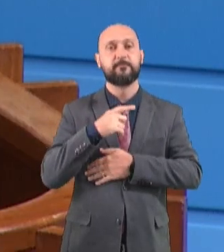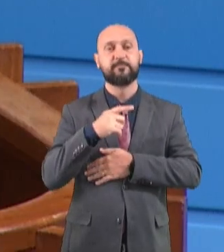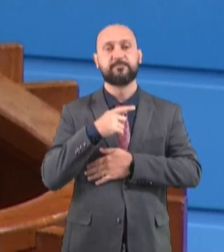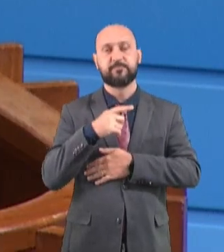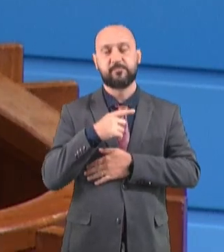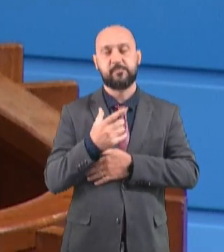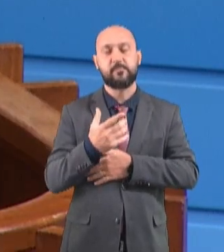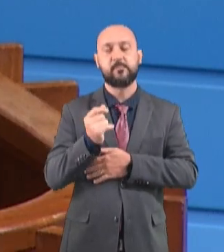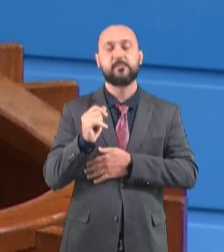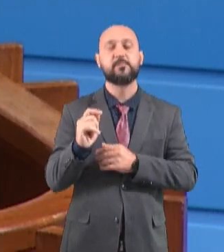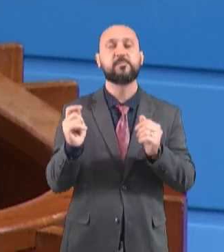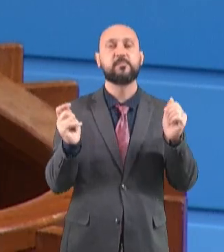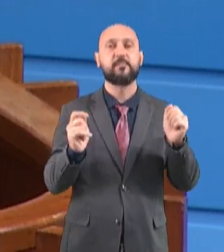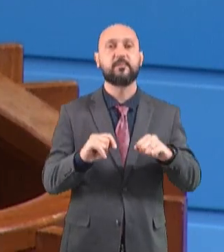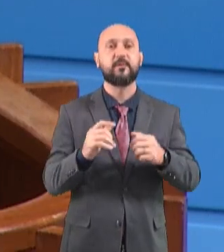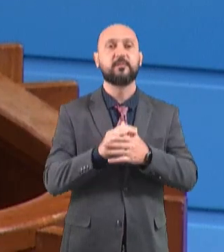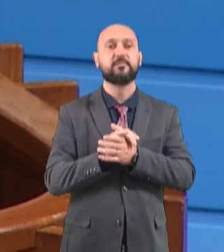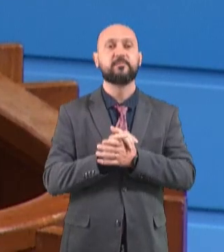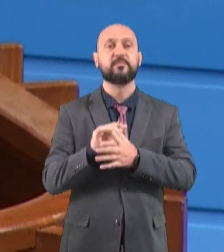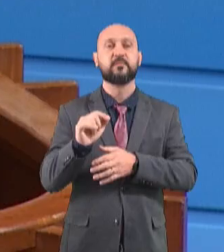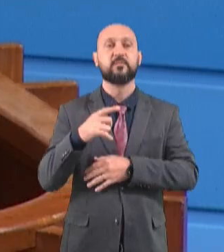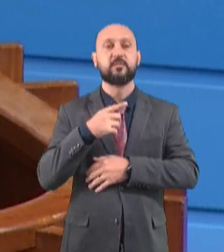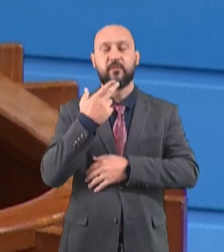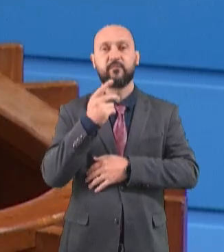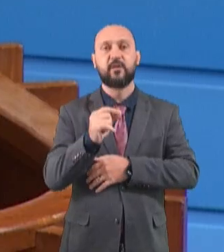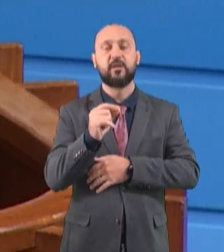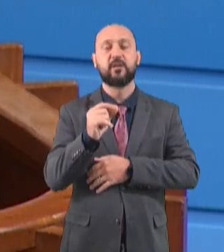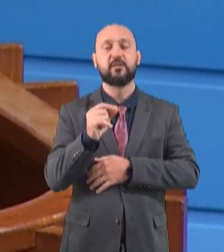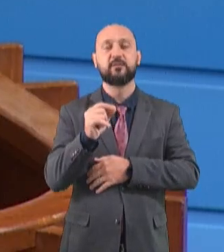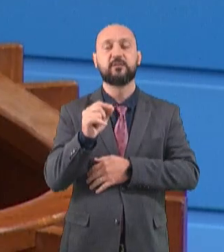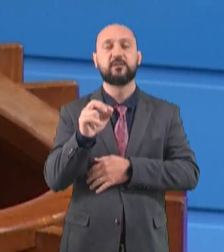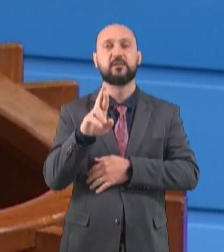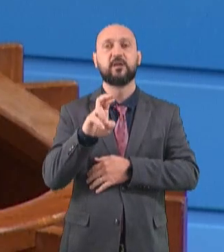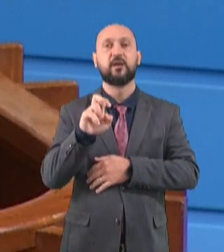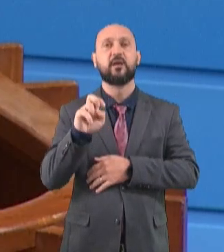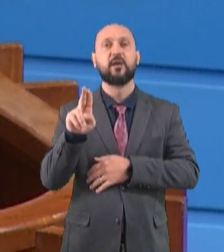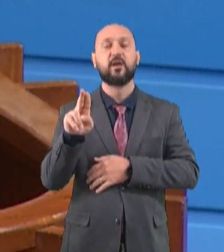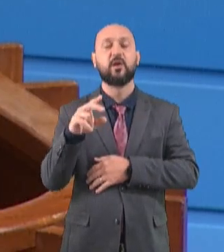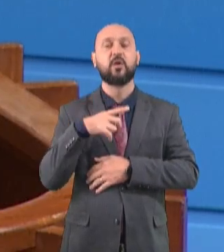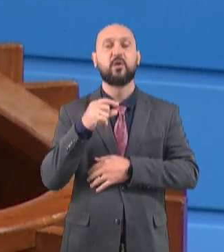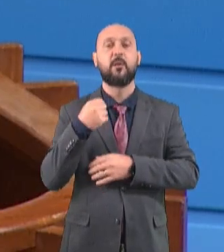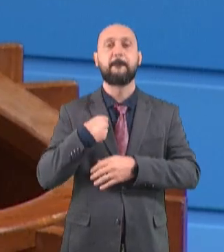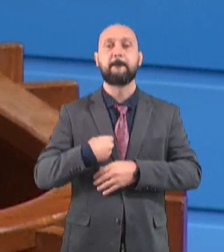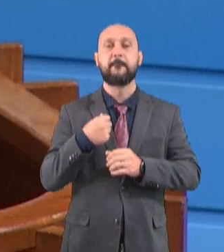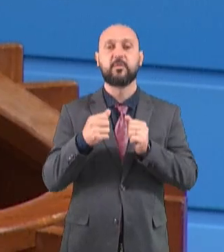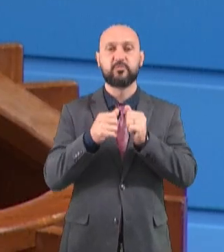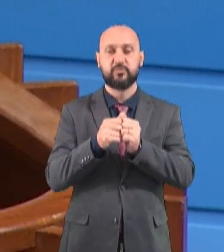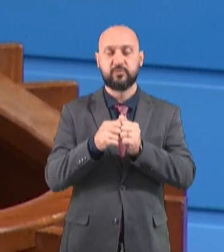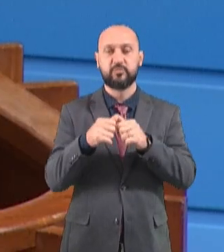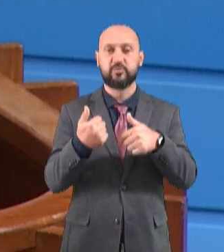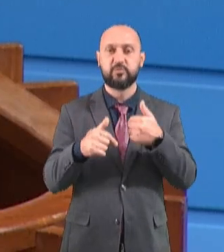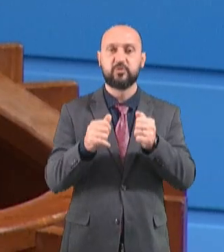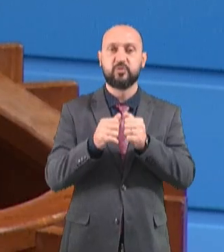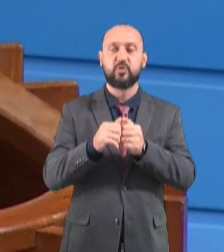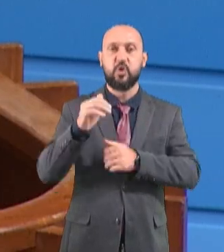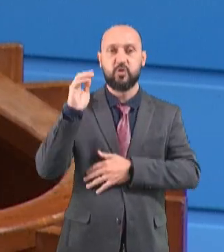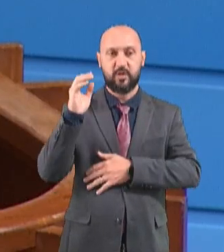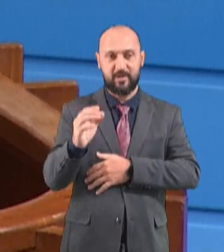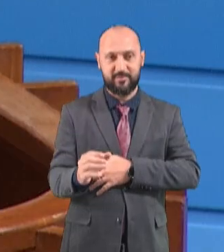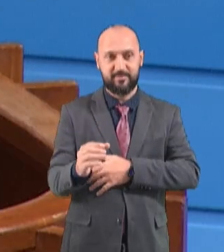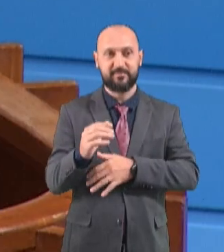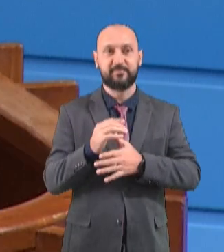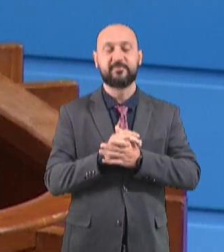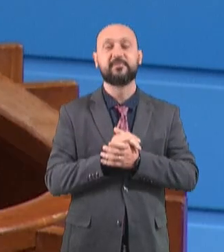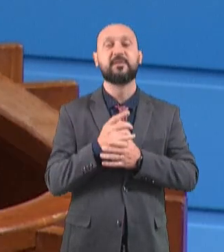tem condição, já que nós estamos falando em réu, de partícipe de atuações